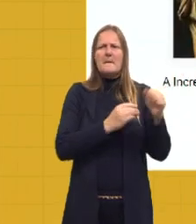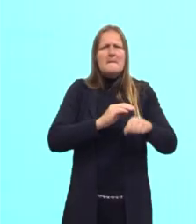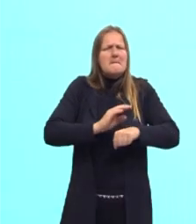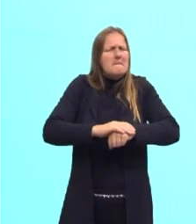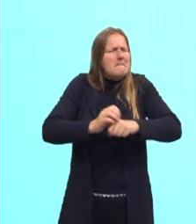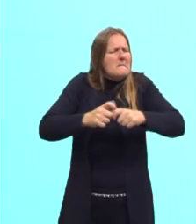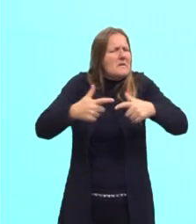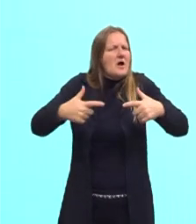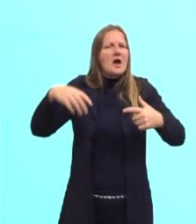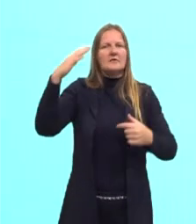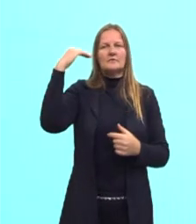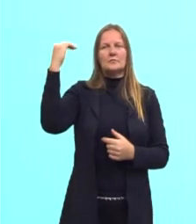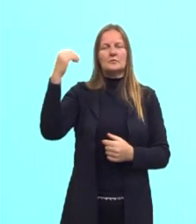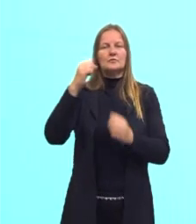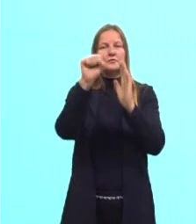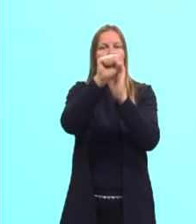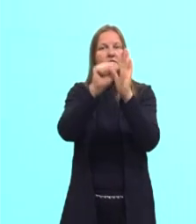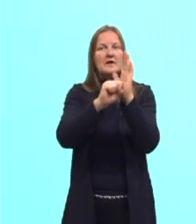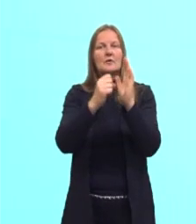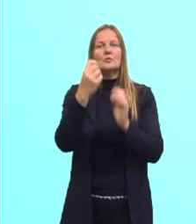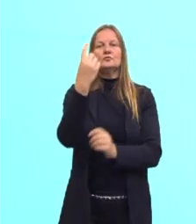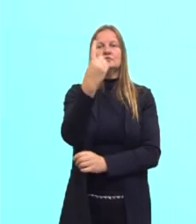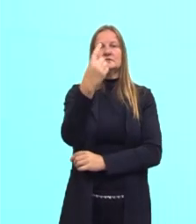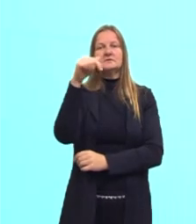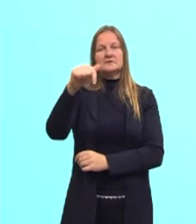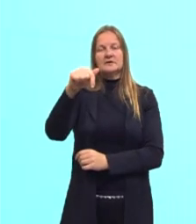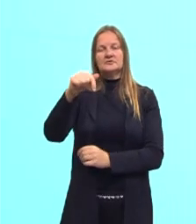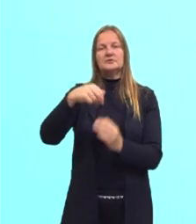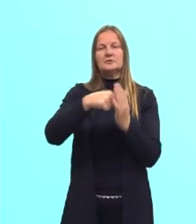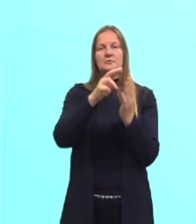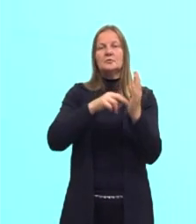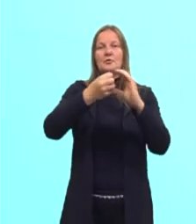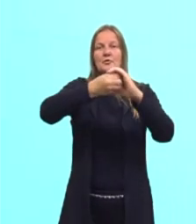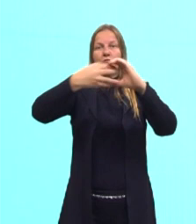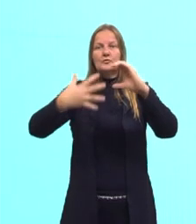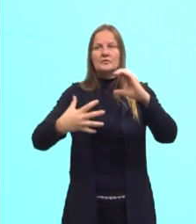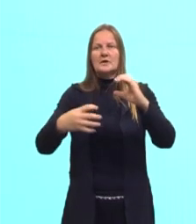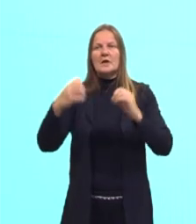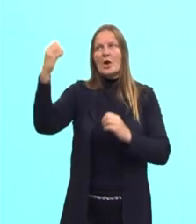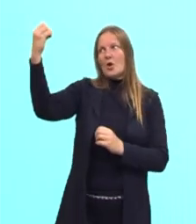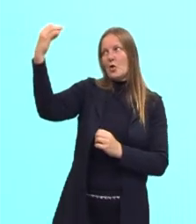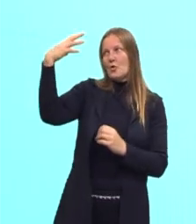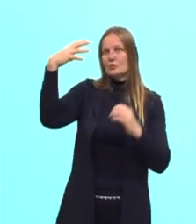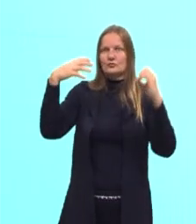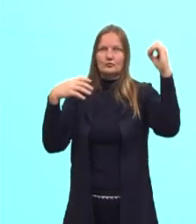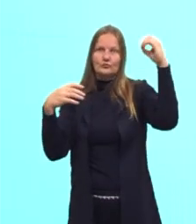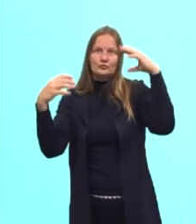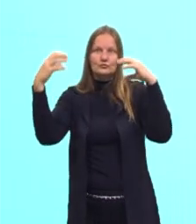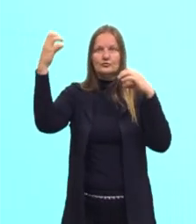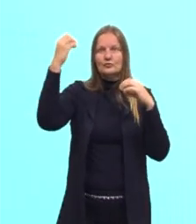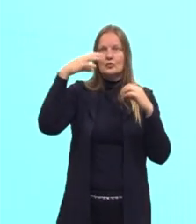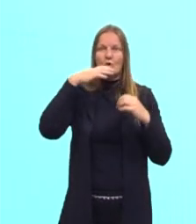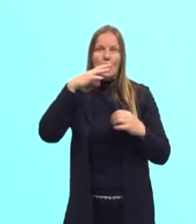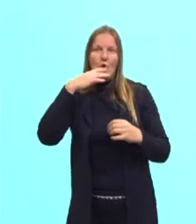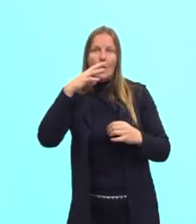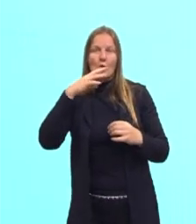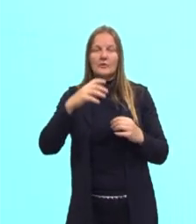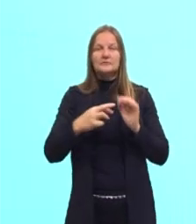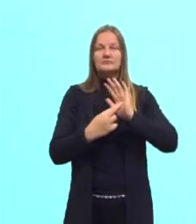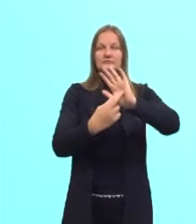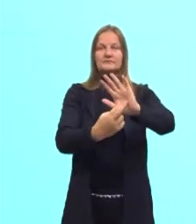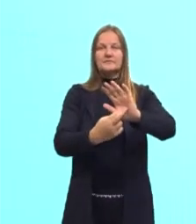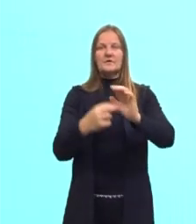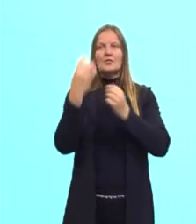pintores o século 17 e as suas pinturas elas são caracterizados pelo jogo de luz que trabalha com cores ao